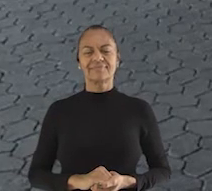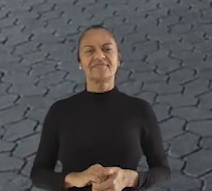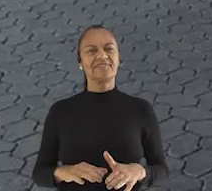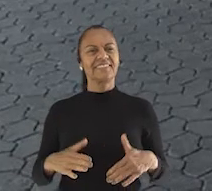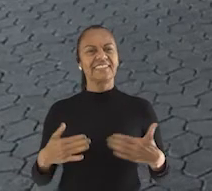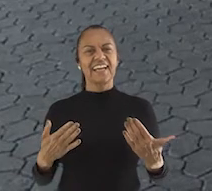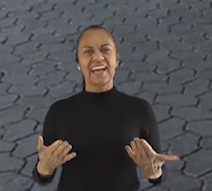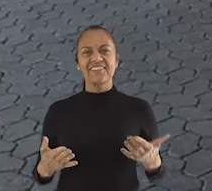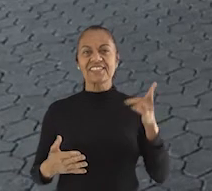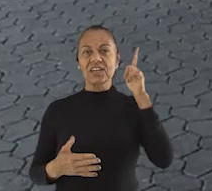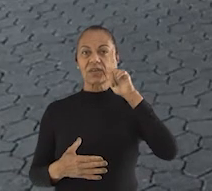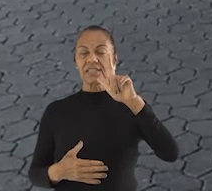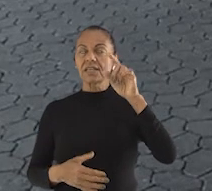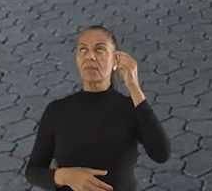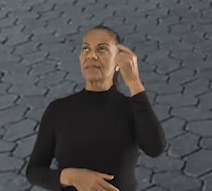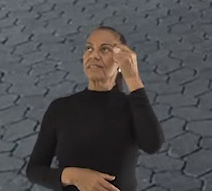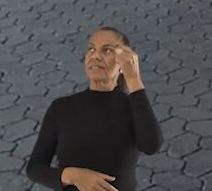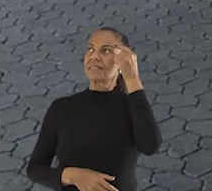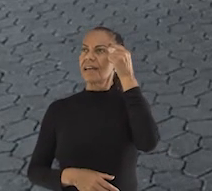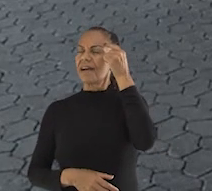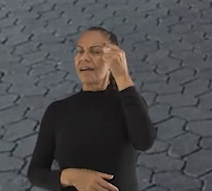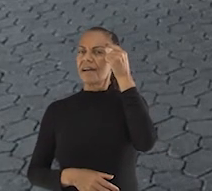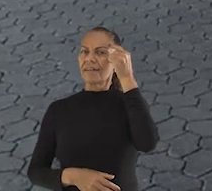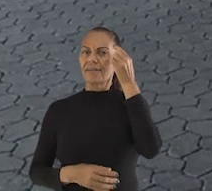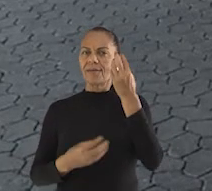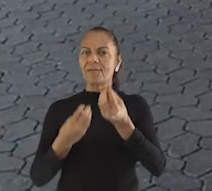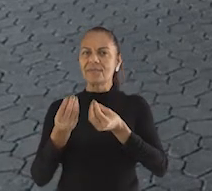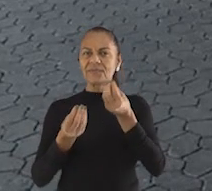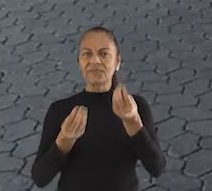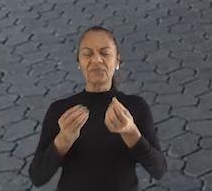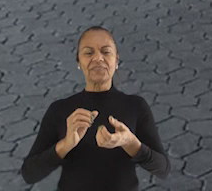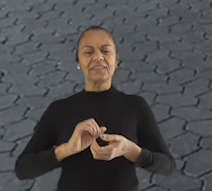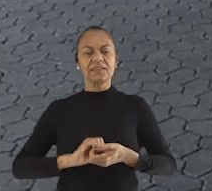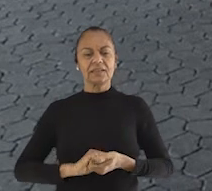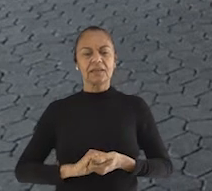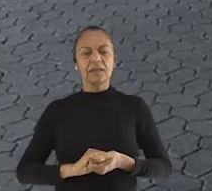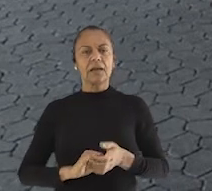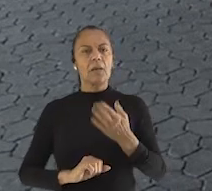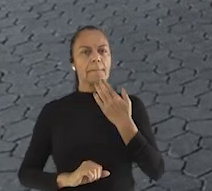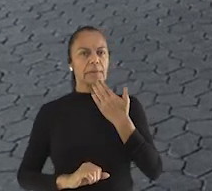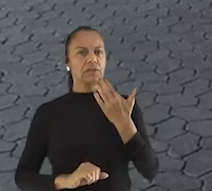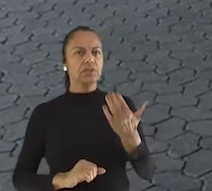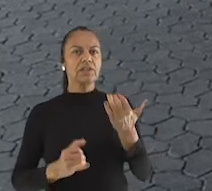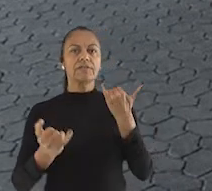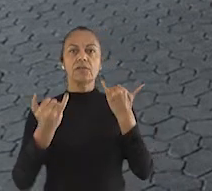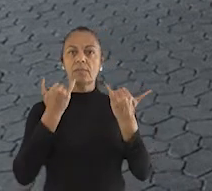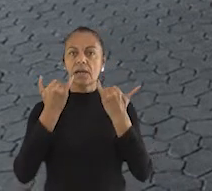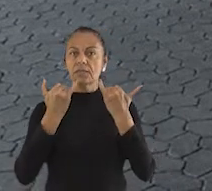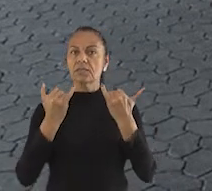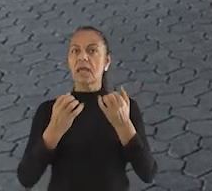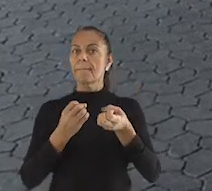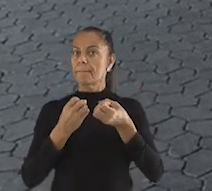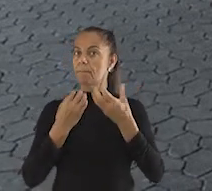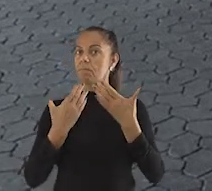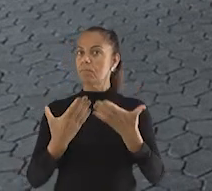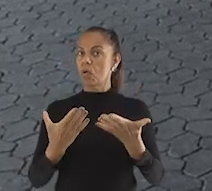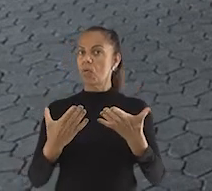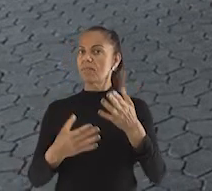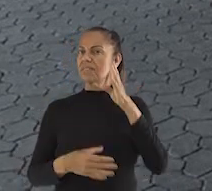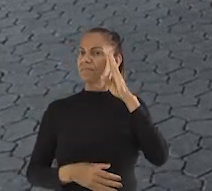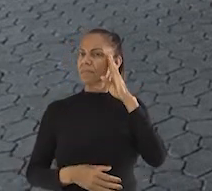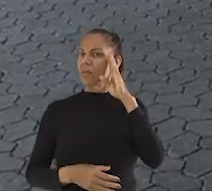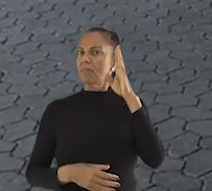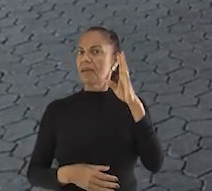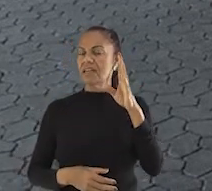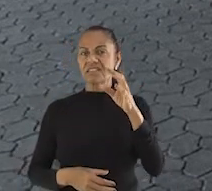E aí, conseguiu pensar em alguma coisa? Bom, pedir informações é sempre uma boa ideia,